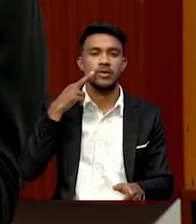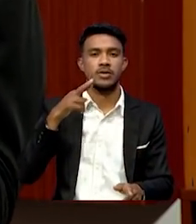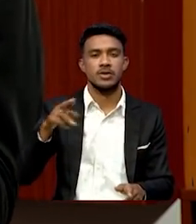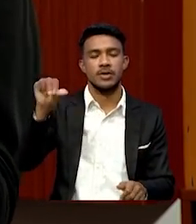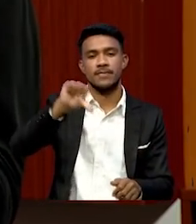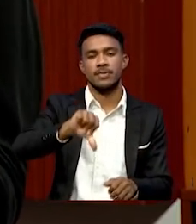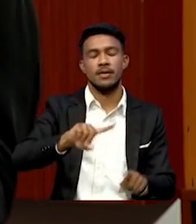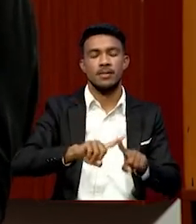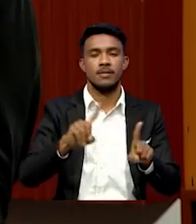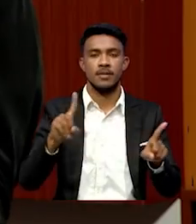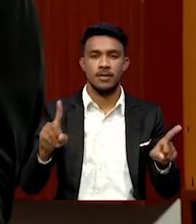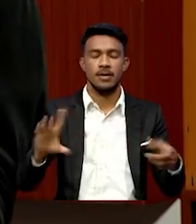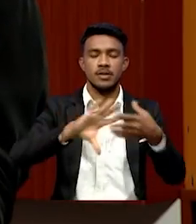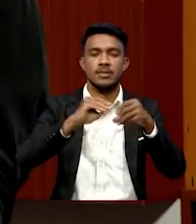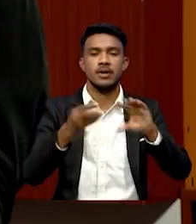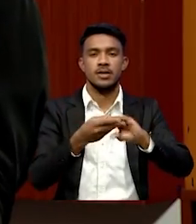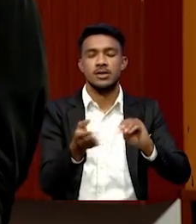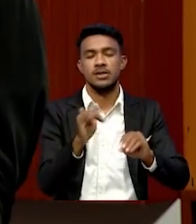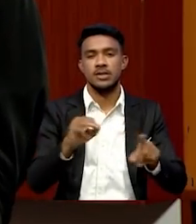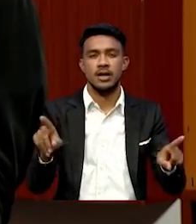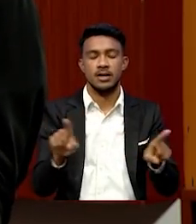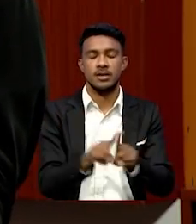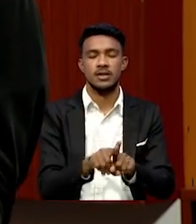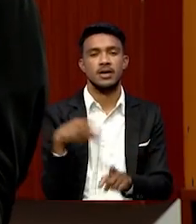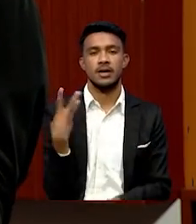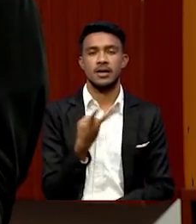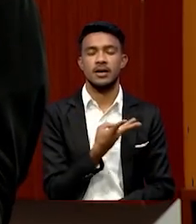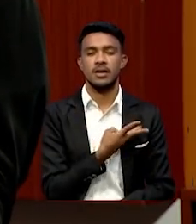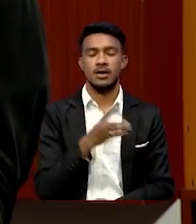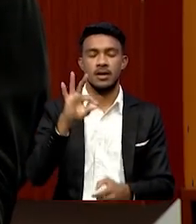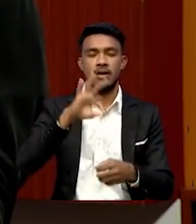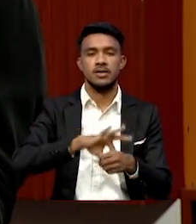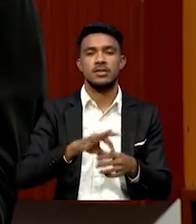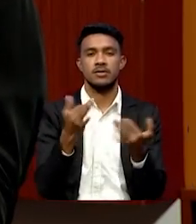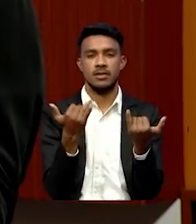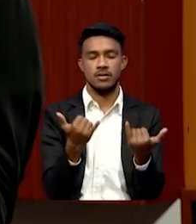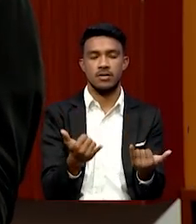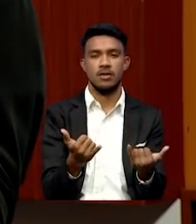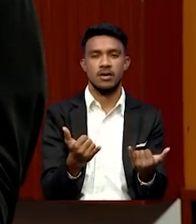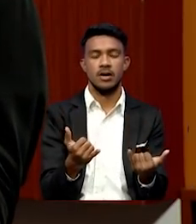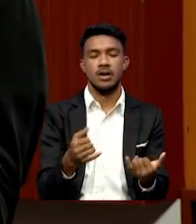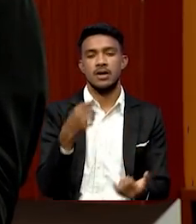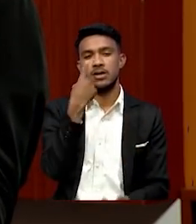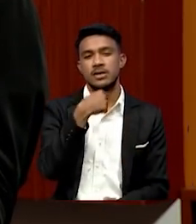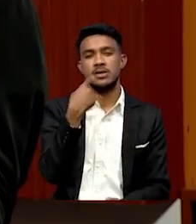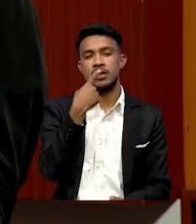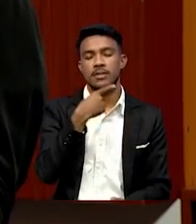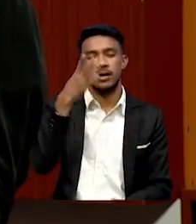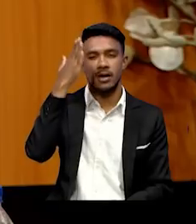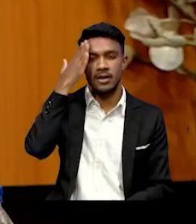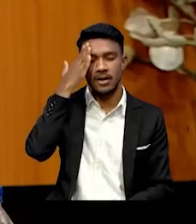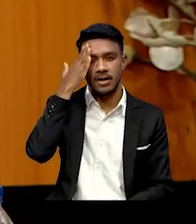essa experiência, se era nessa, né? E tem a eleição ainda agora. E se é maca, até né?